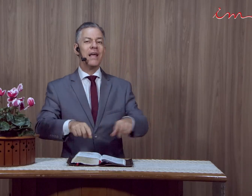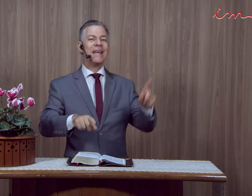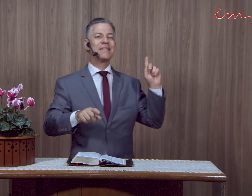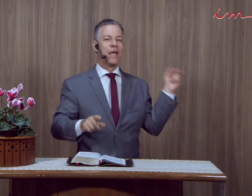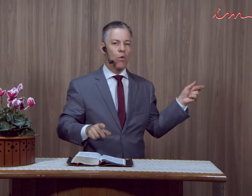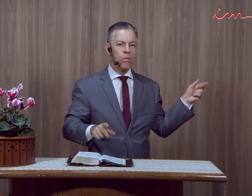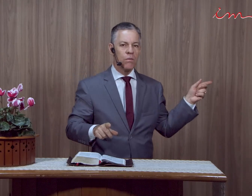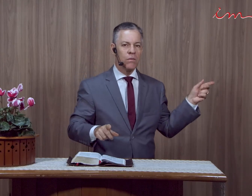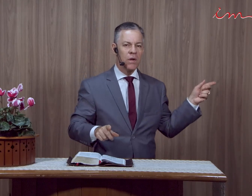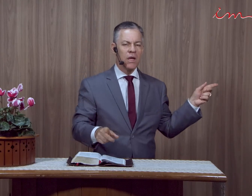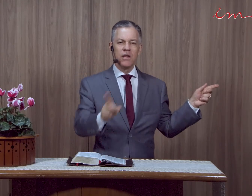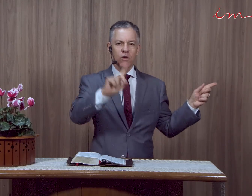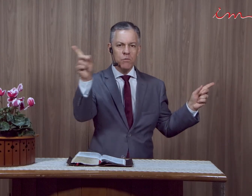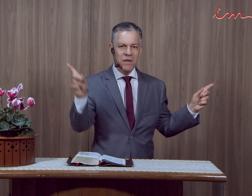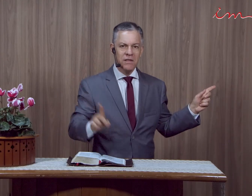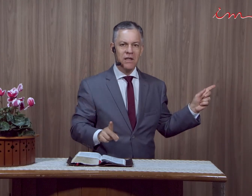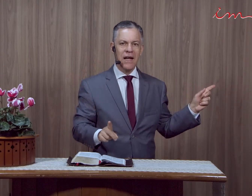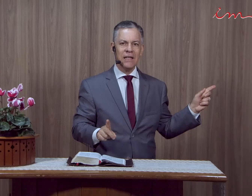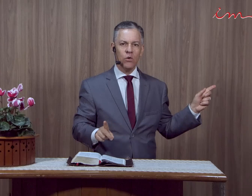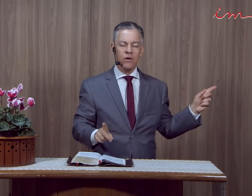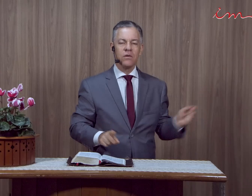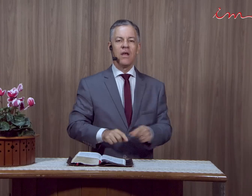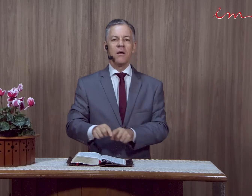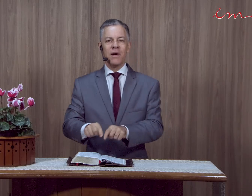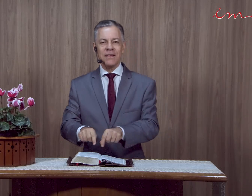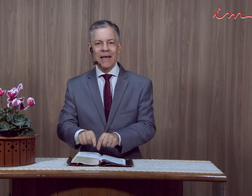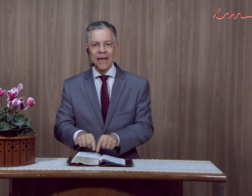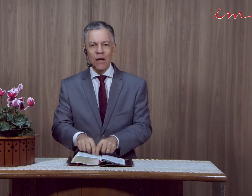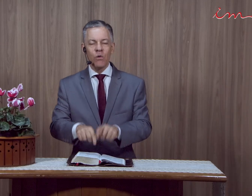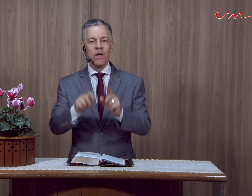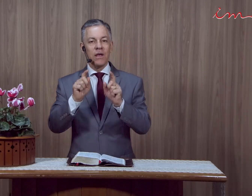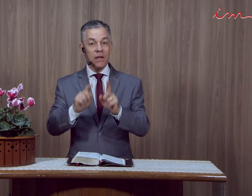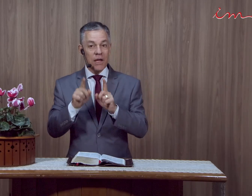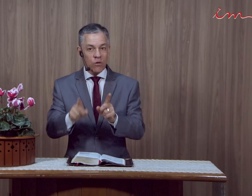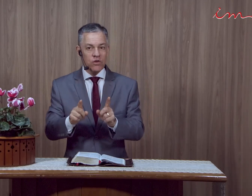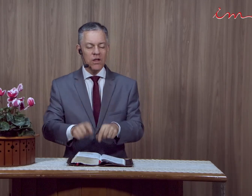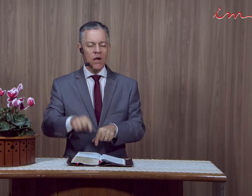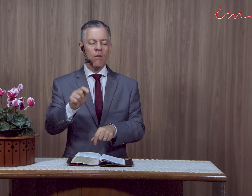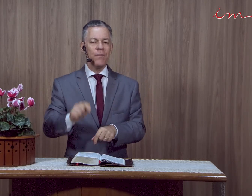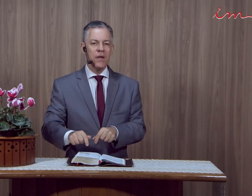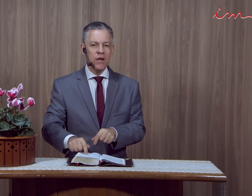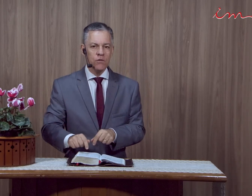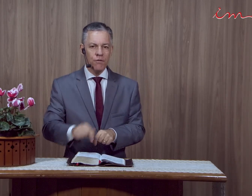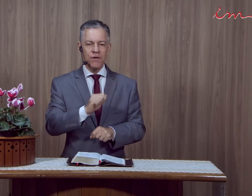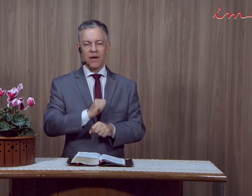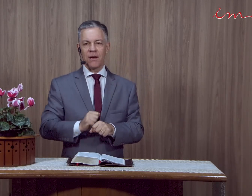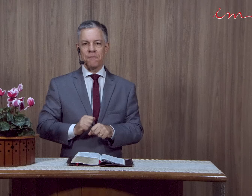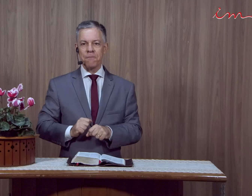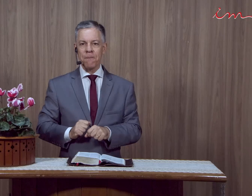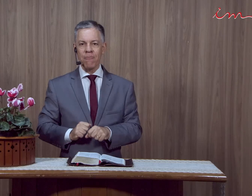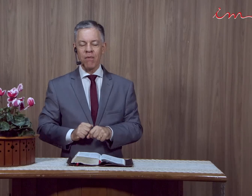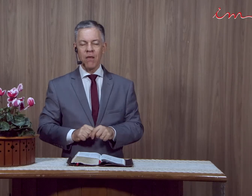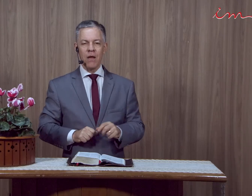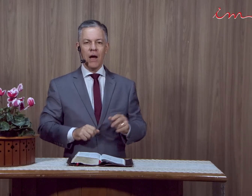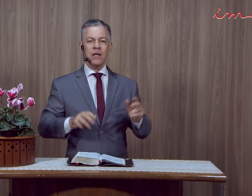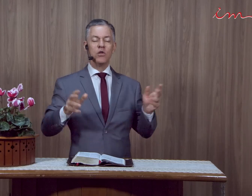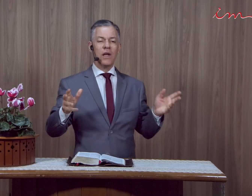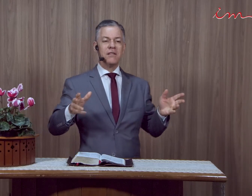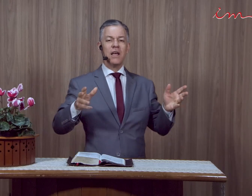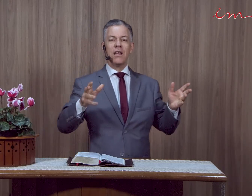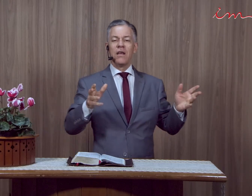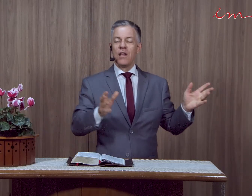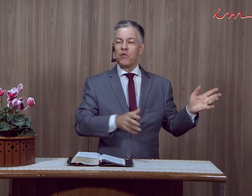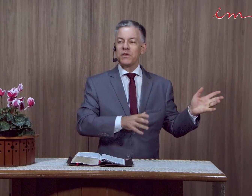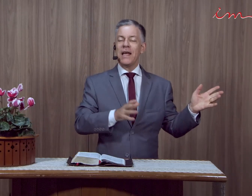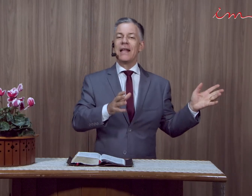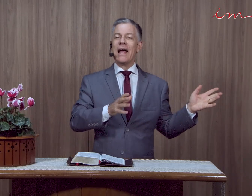leva aquilo que era seu. Que Deus não precisa nada nosso, mas aquilo que Deus te deu, isso fica. Aí tu